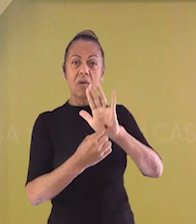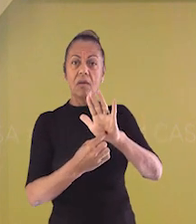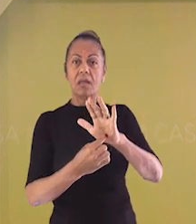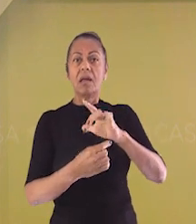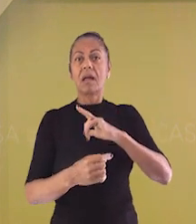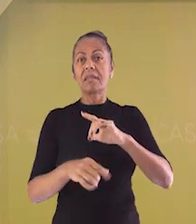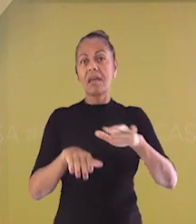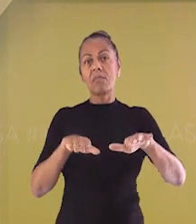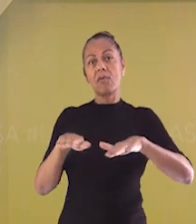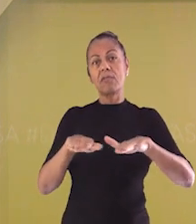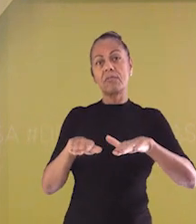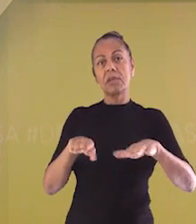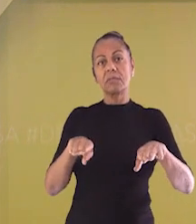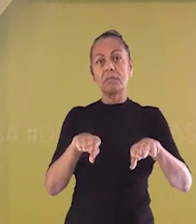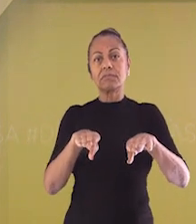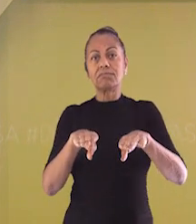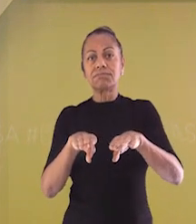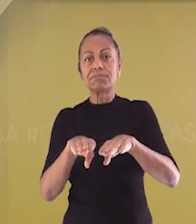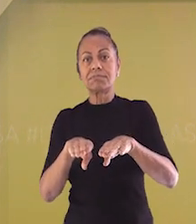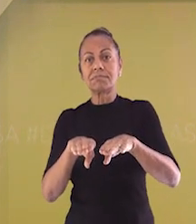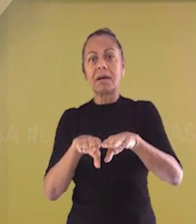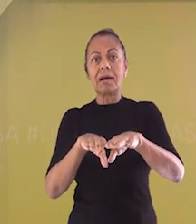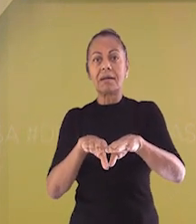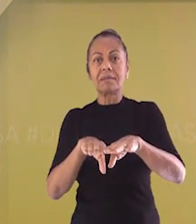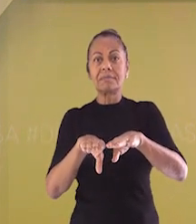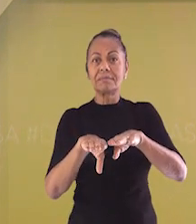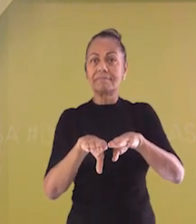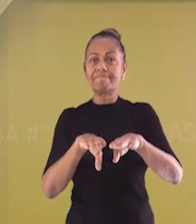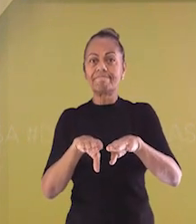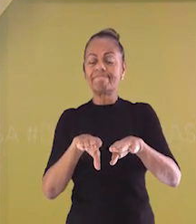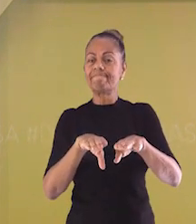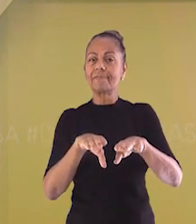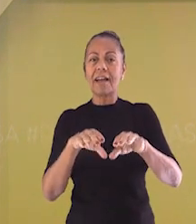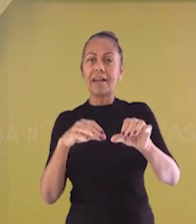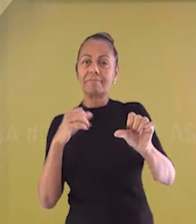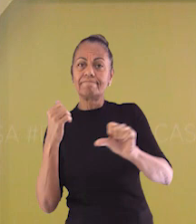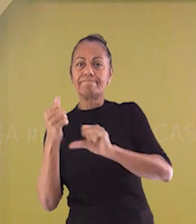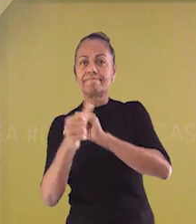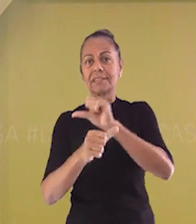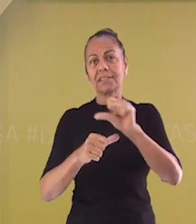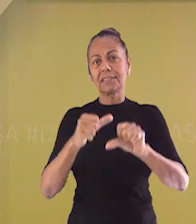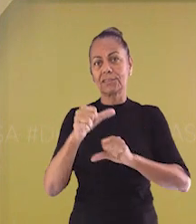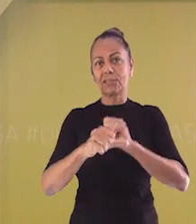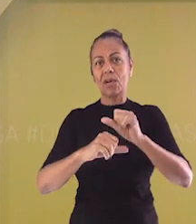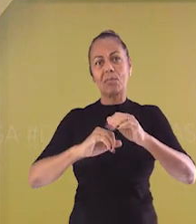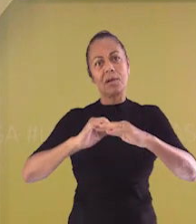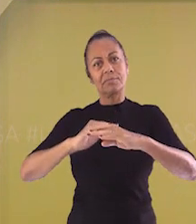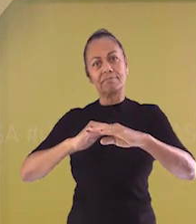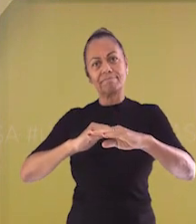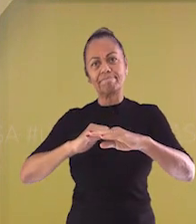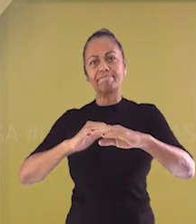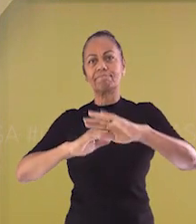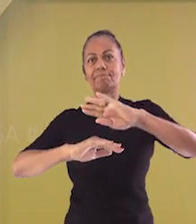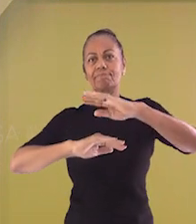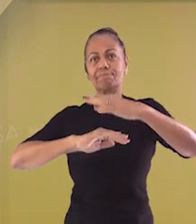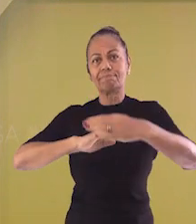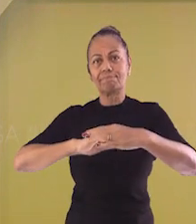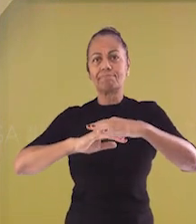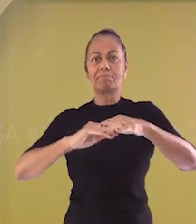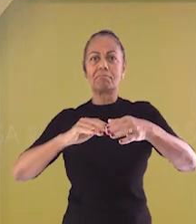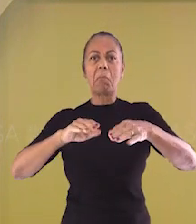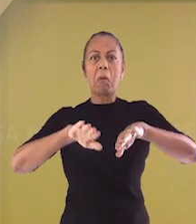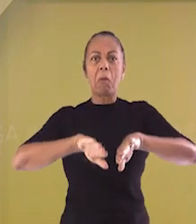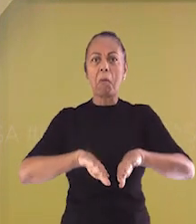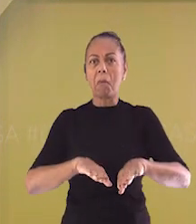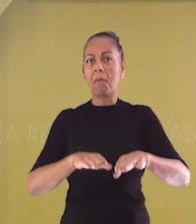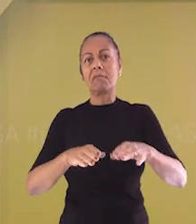diversos movimentos que causam transformação no relevo. E existem os agentes externos, como o